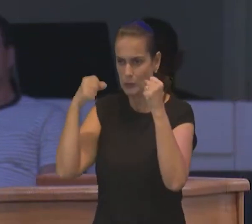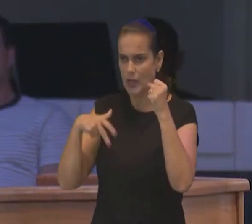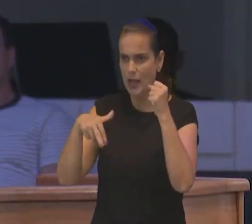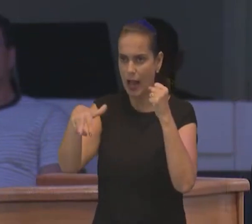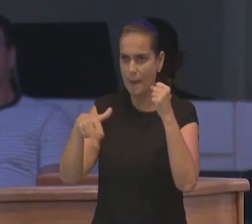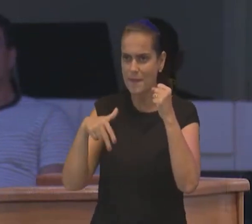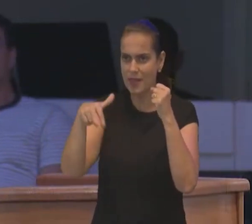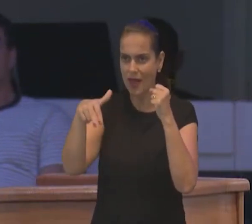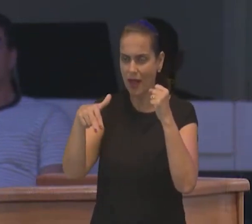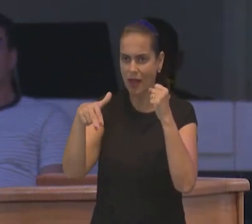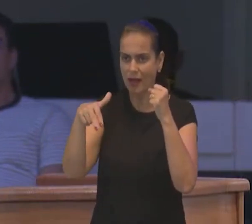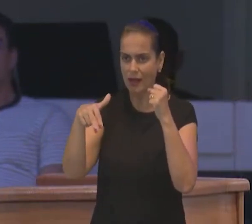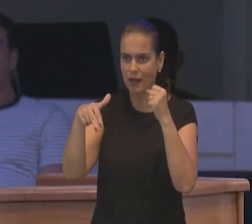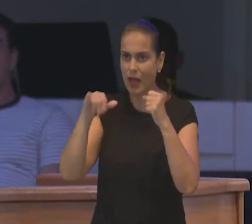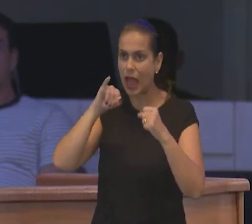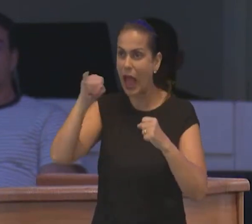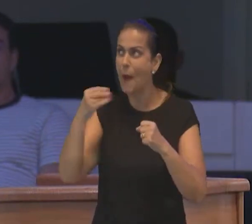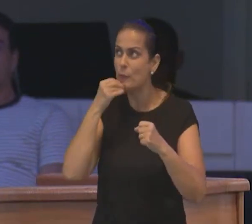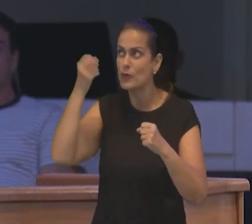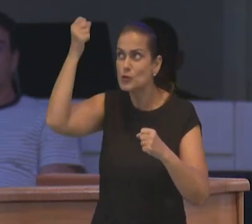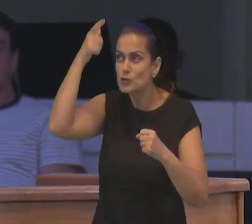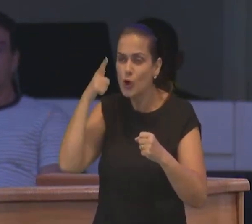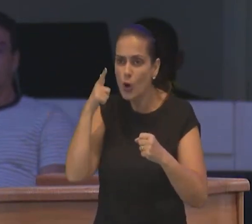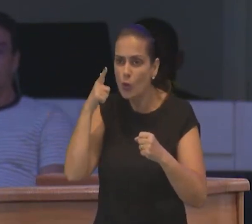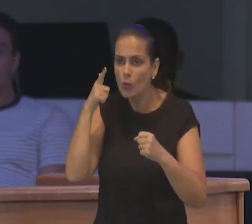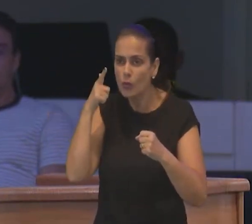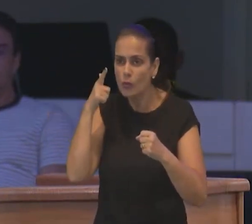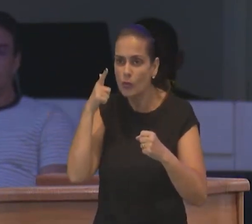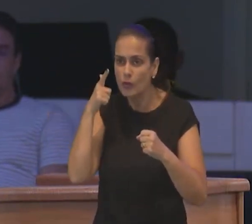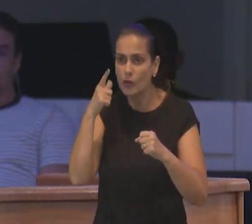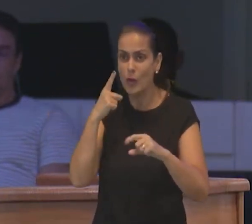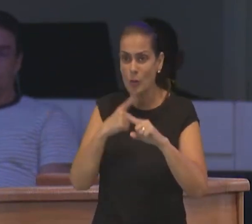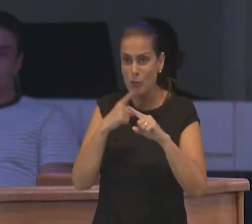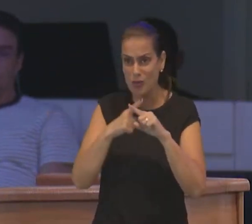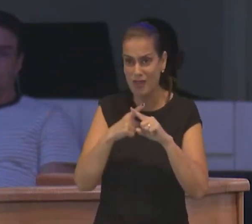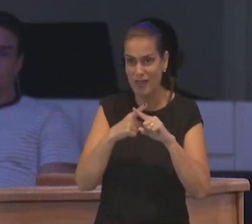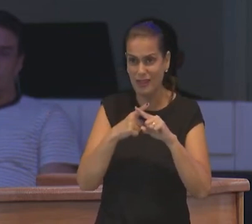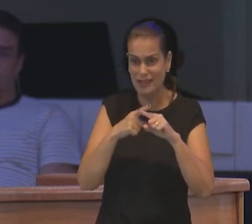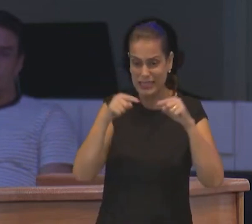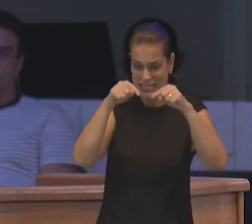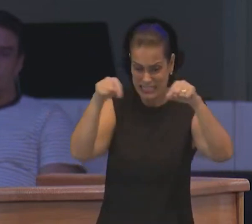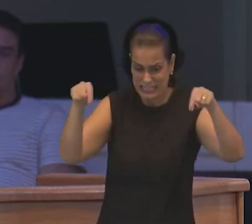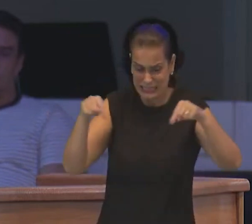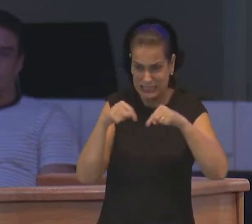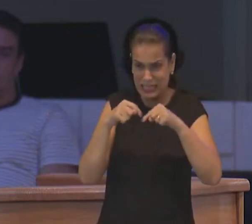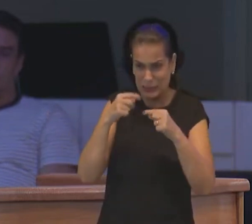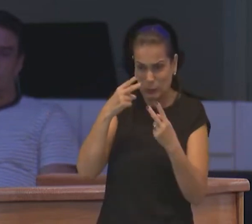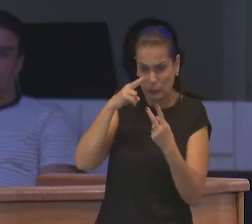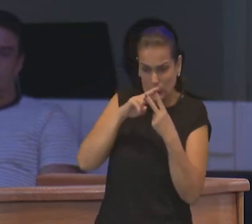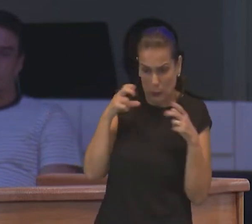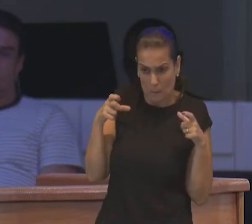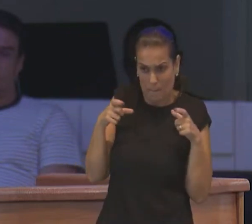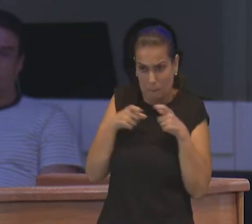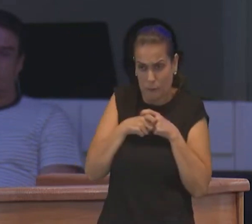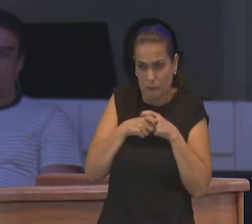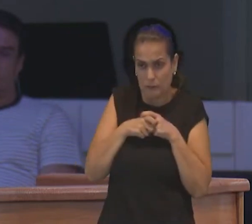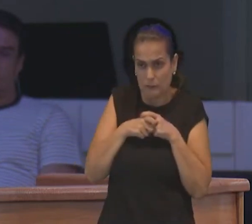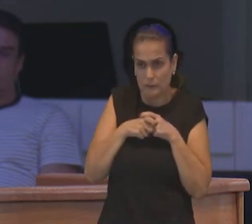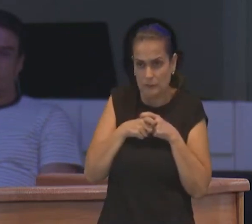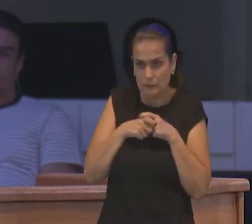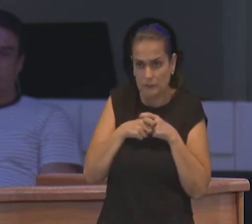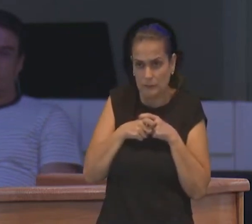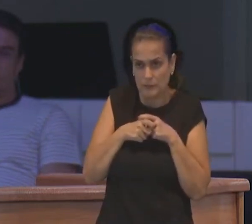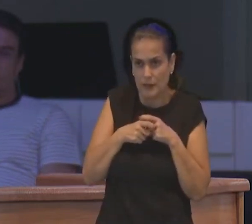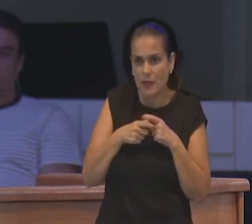caminhar, porque a cela do Federal, 2,5 por 2,5, sozinho, 22 horas do dia.